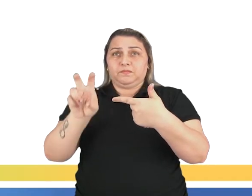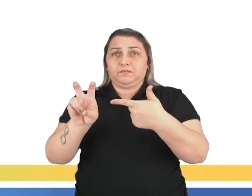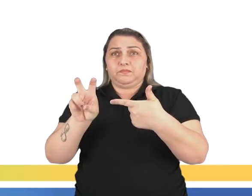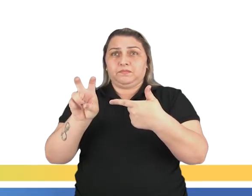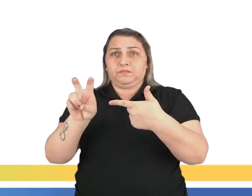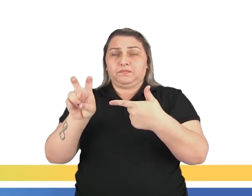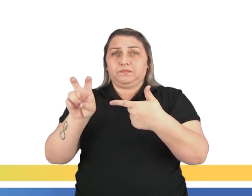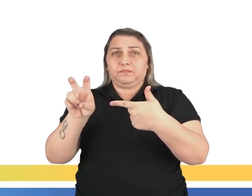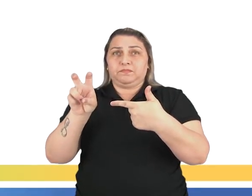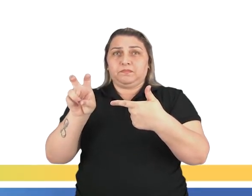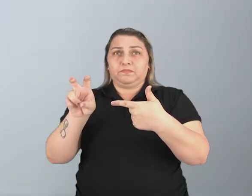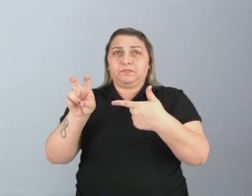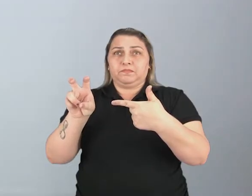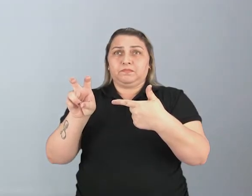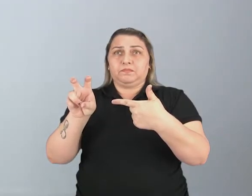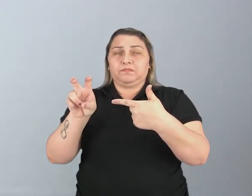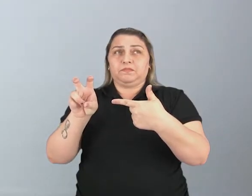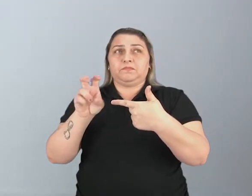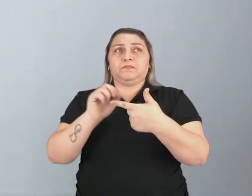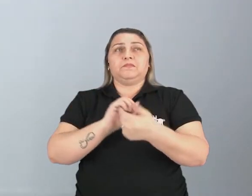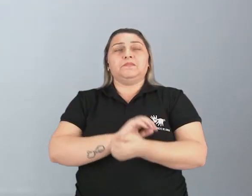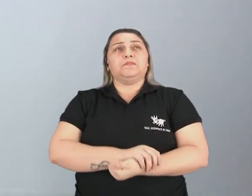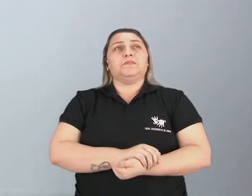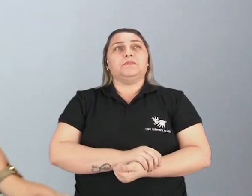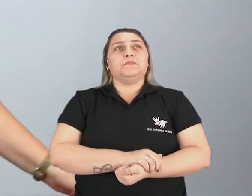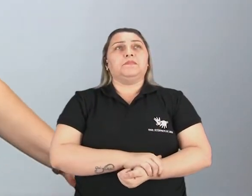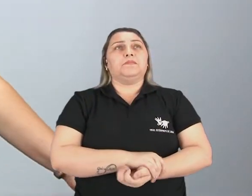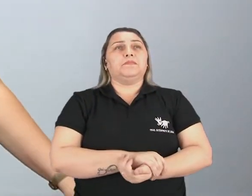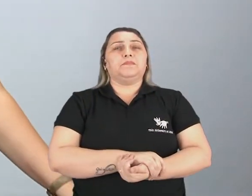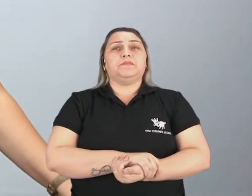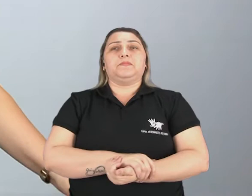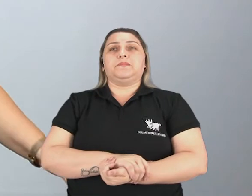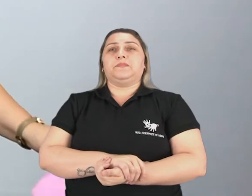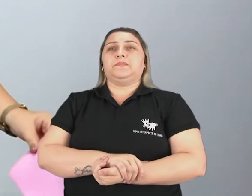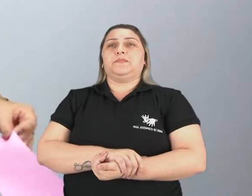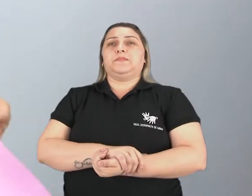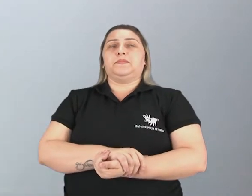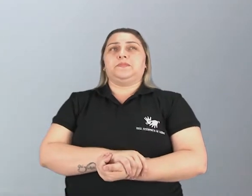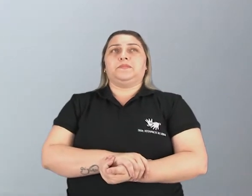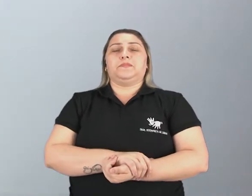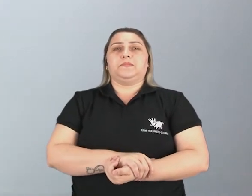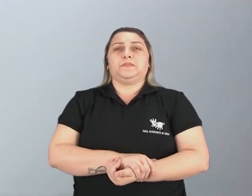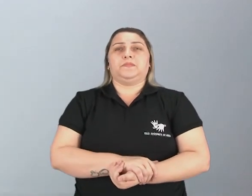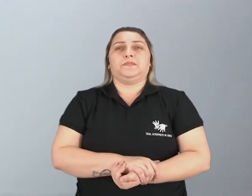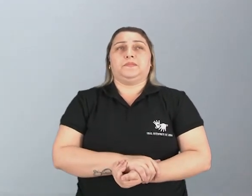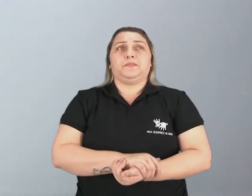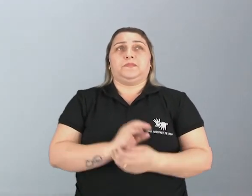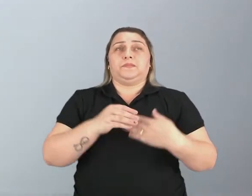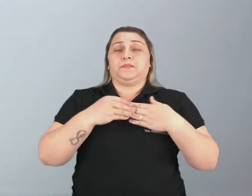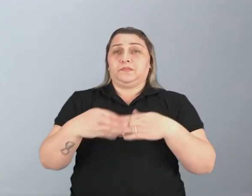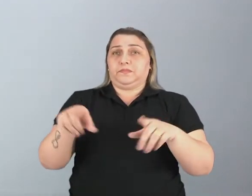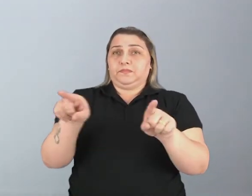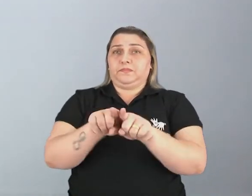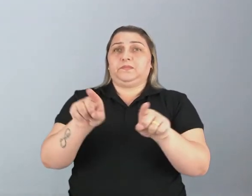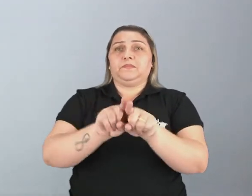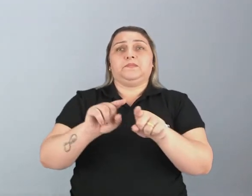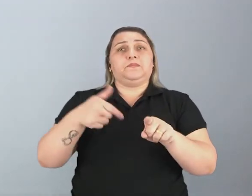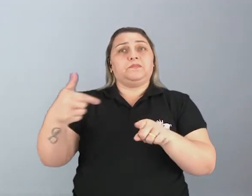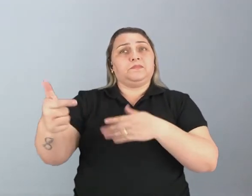5 partes, né? Em 5 partes. Deixa eu afastar aqui. Em 5 partes. Trouxe também um